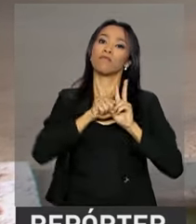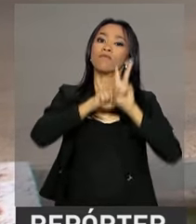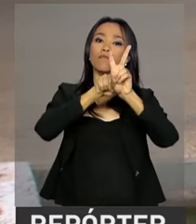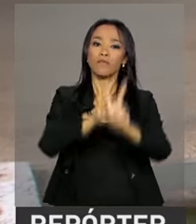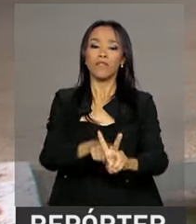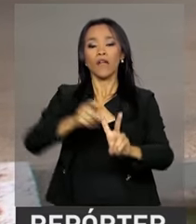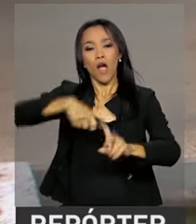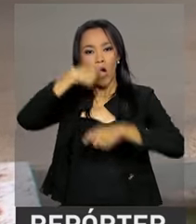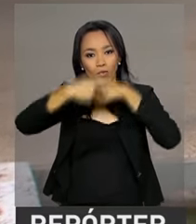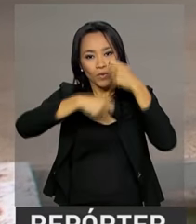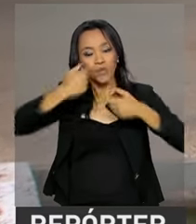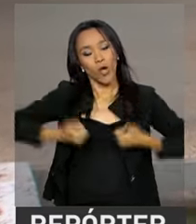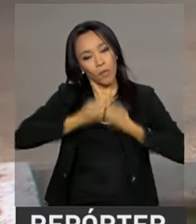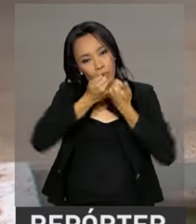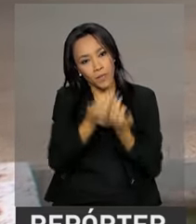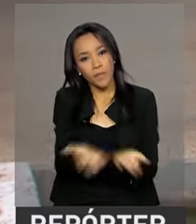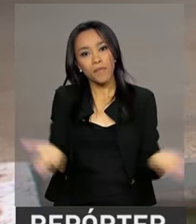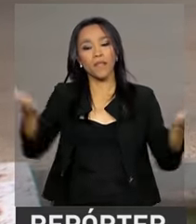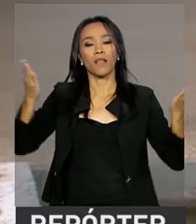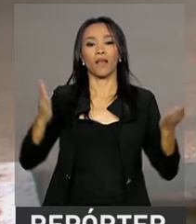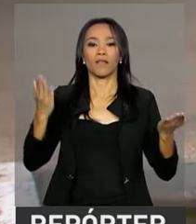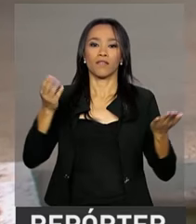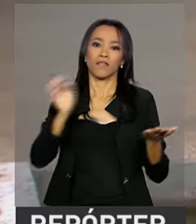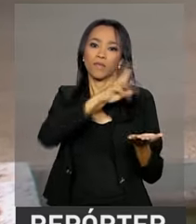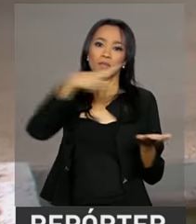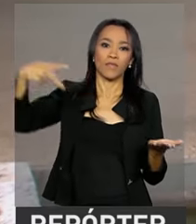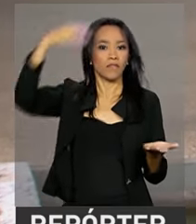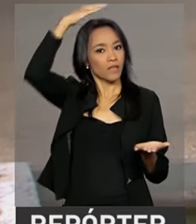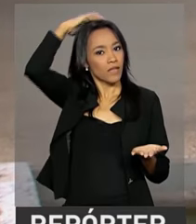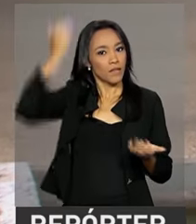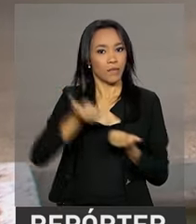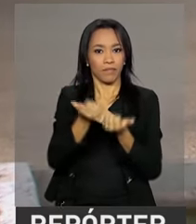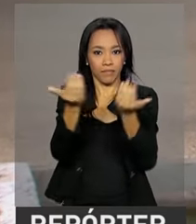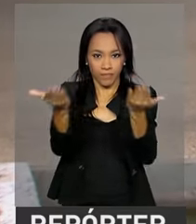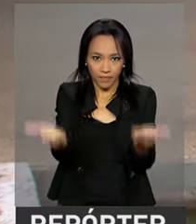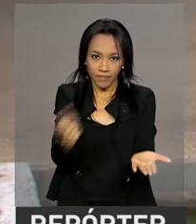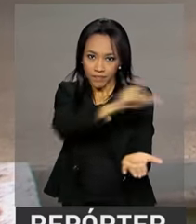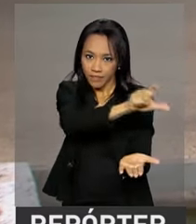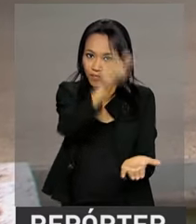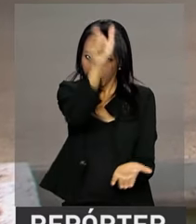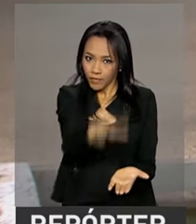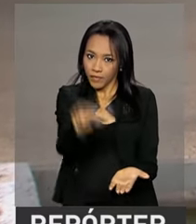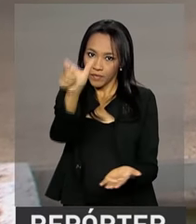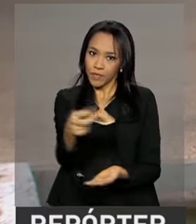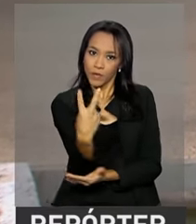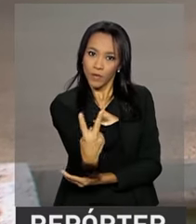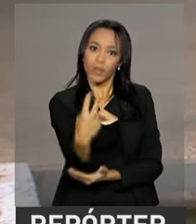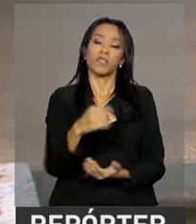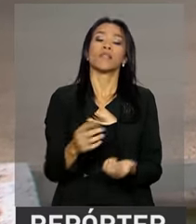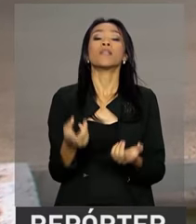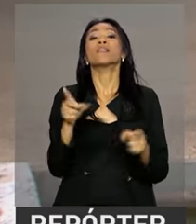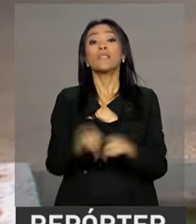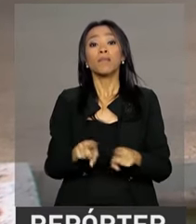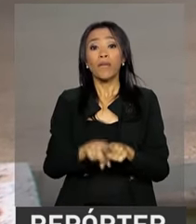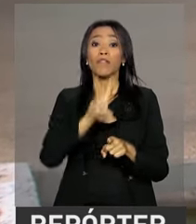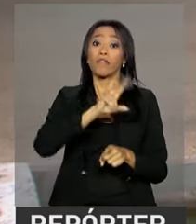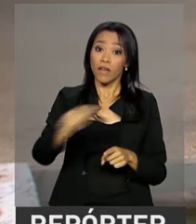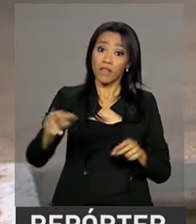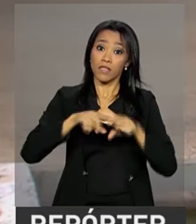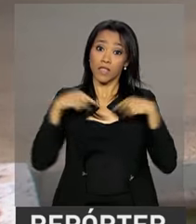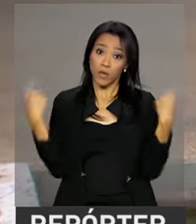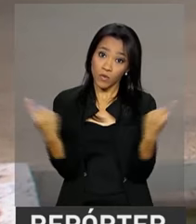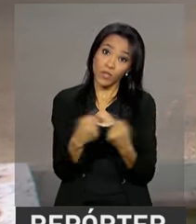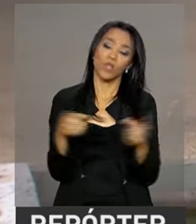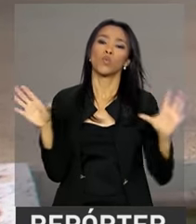oferecida pelo presidente michel temer e ainda hoje michel temer vai se reunir com um grupo de notáveis do